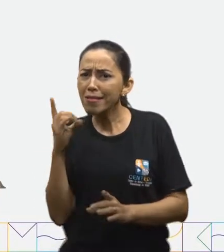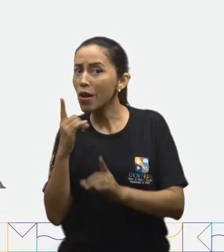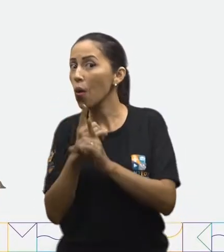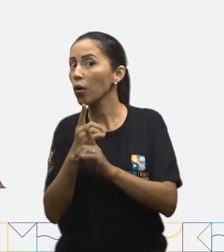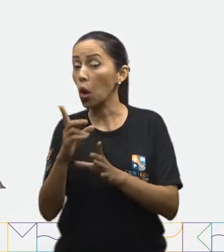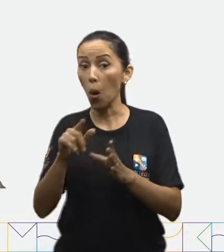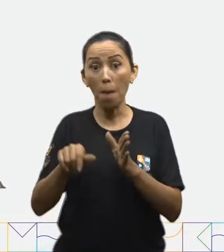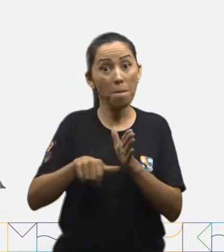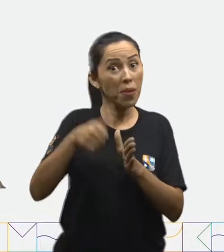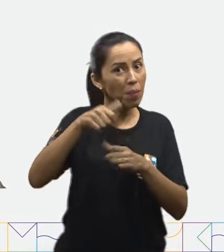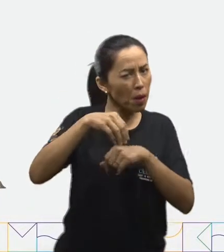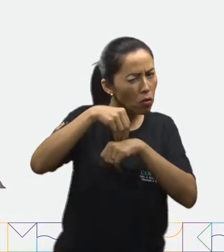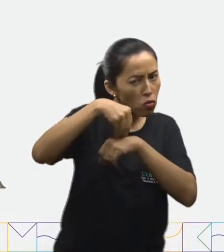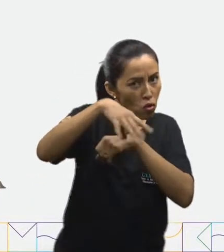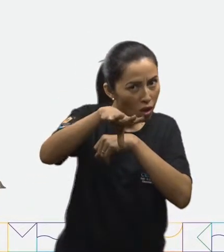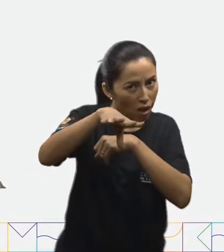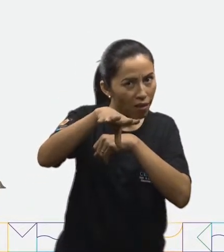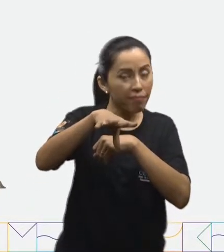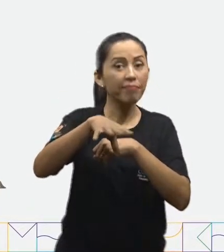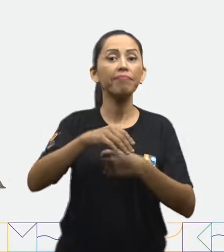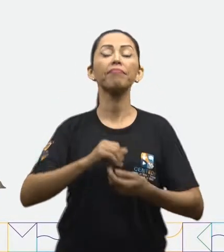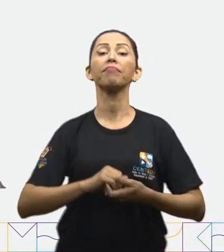primeira pista diz: